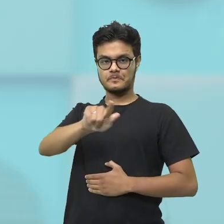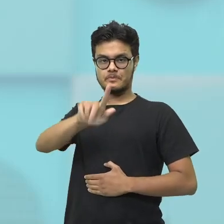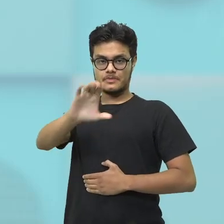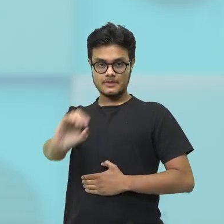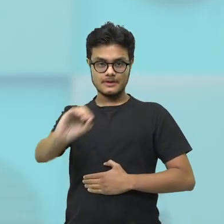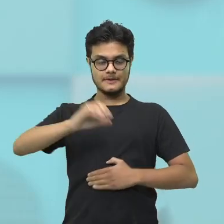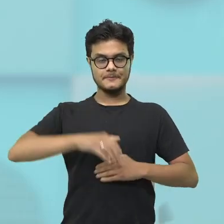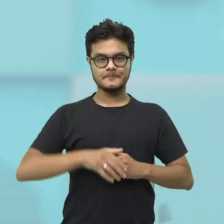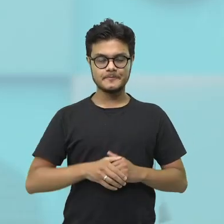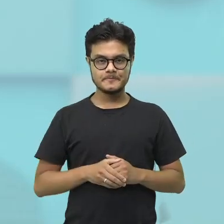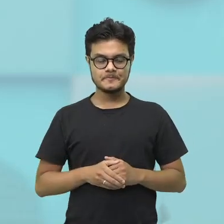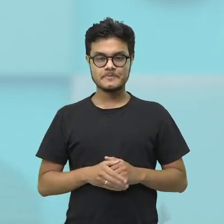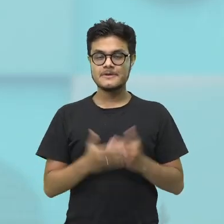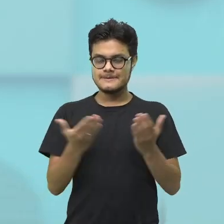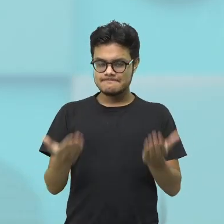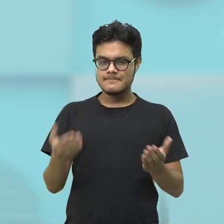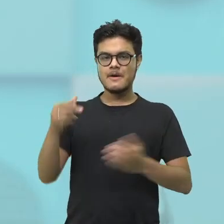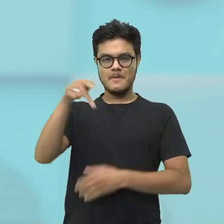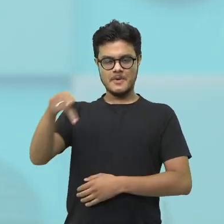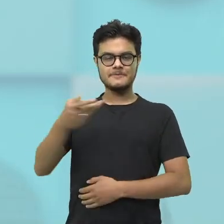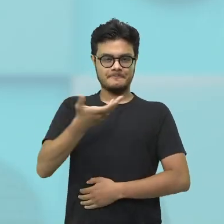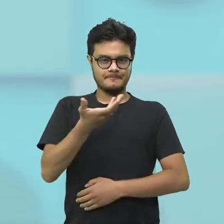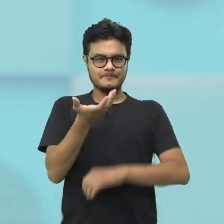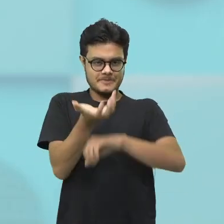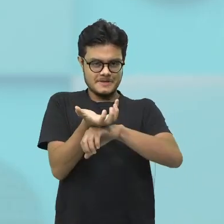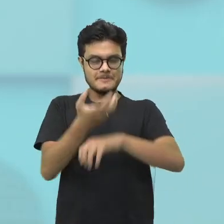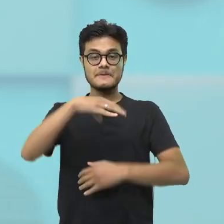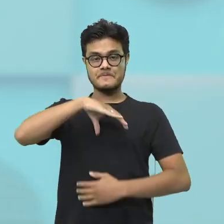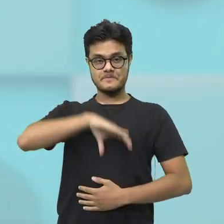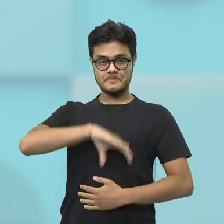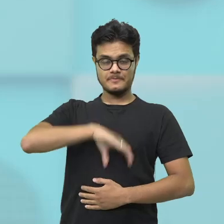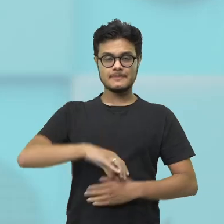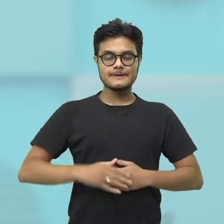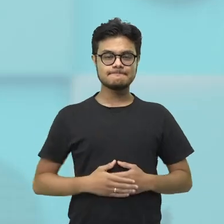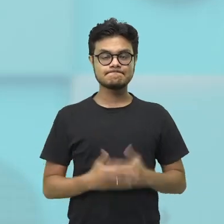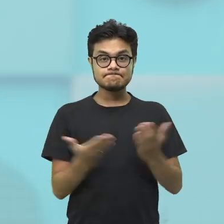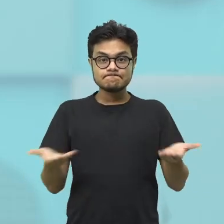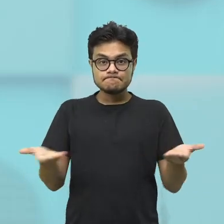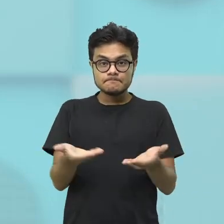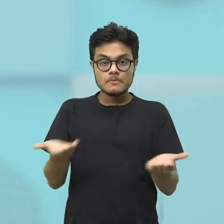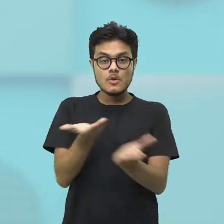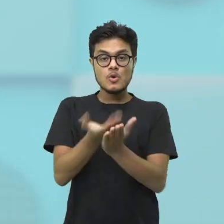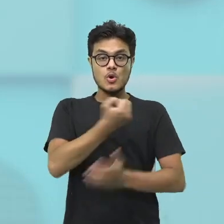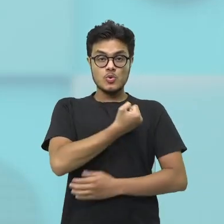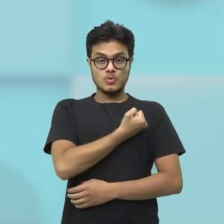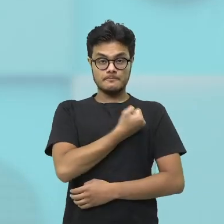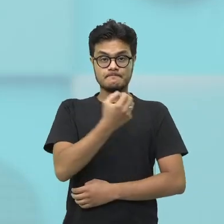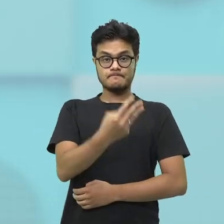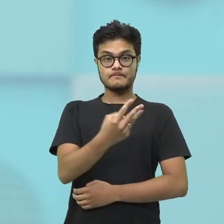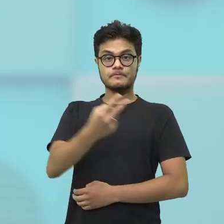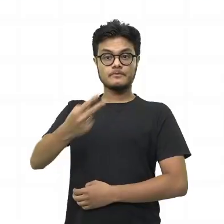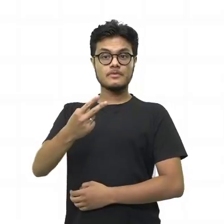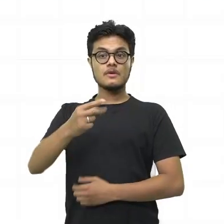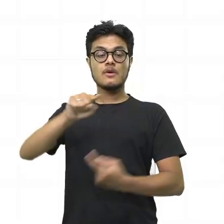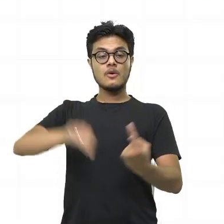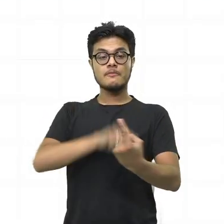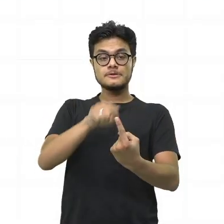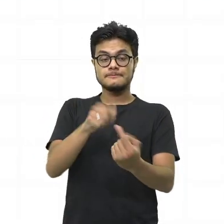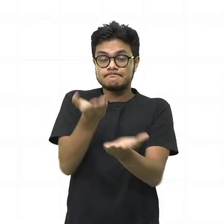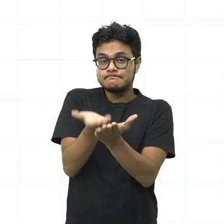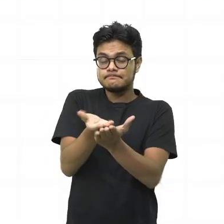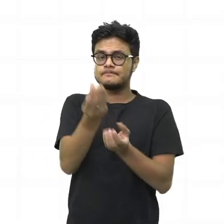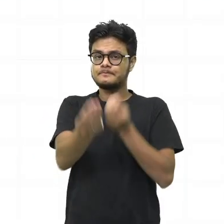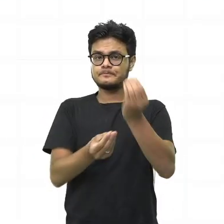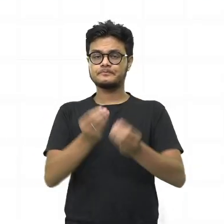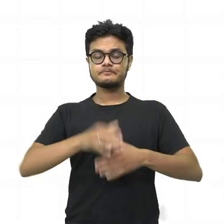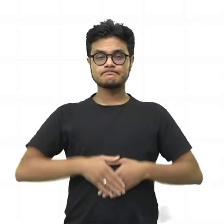deste componente, né? Professor deste componente, como vocês já me conhecem. Nossa aula de número 32 traz como objeto de